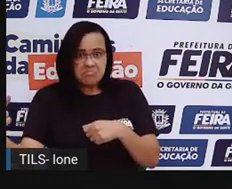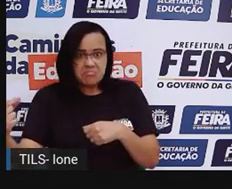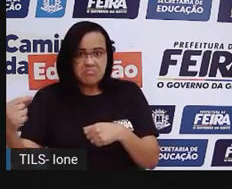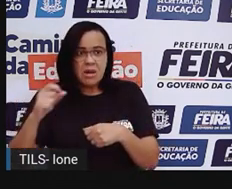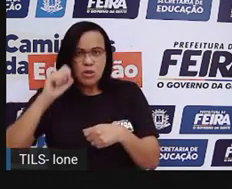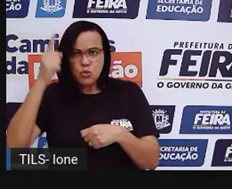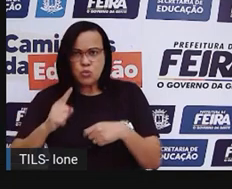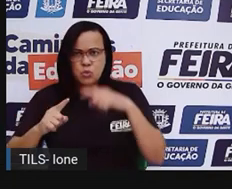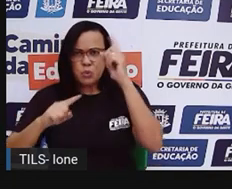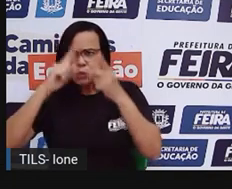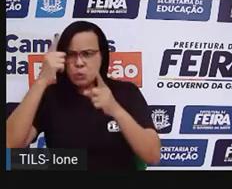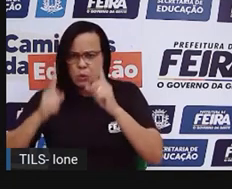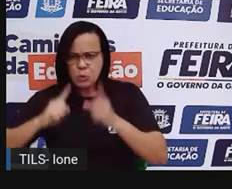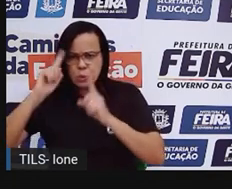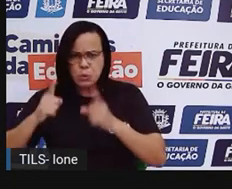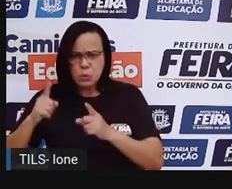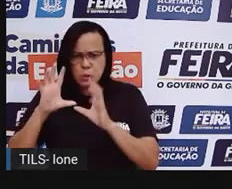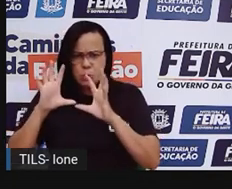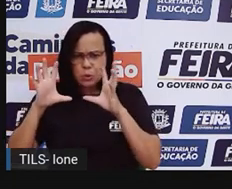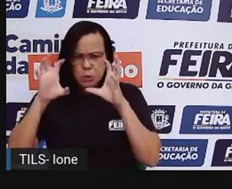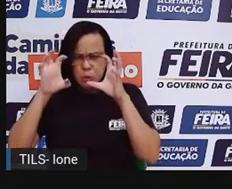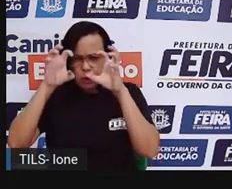na escuridão.